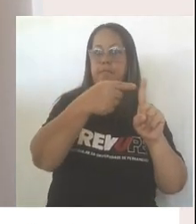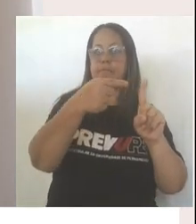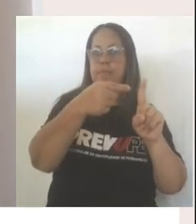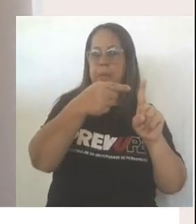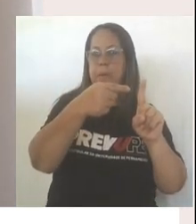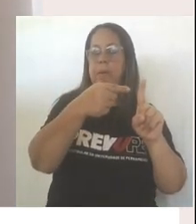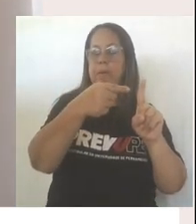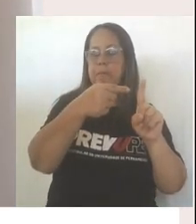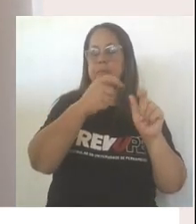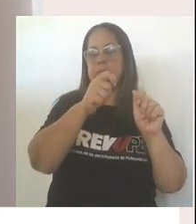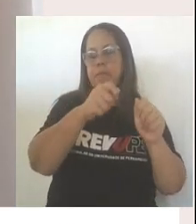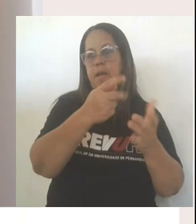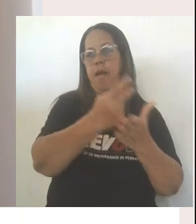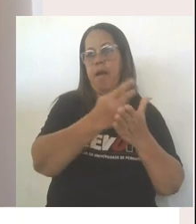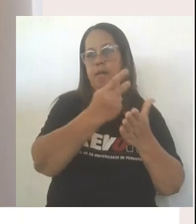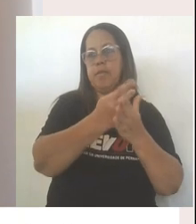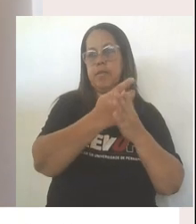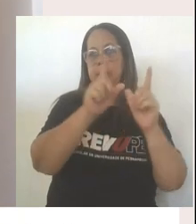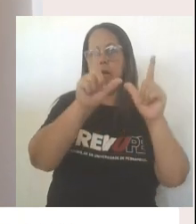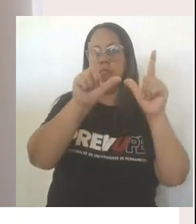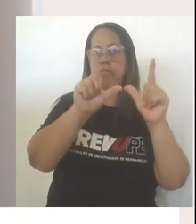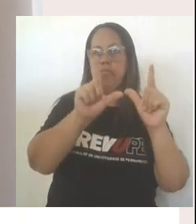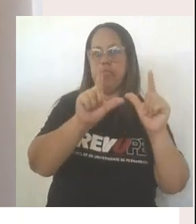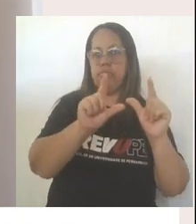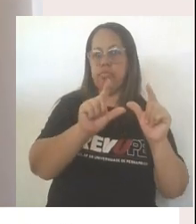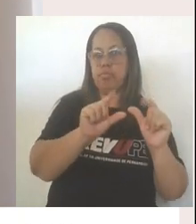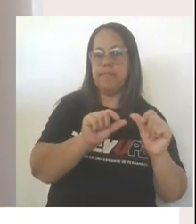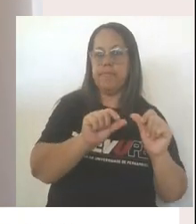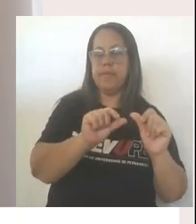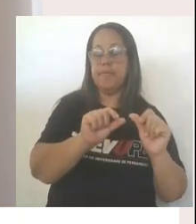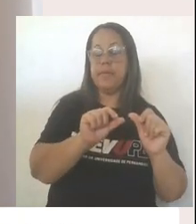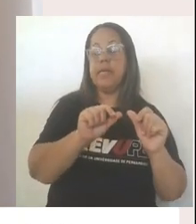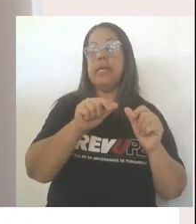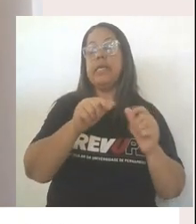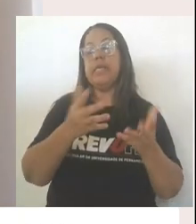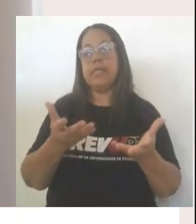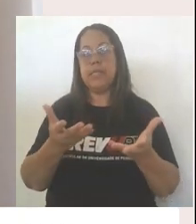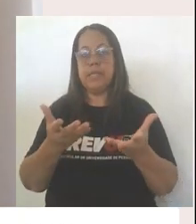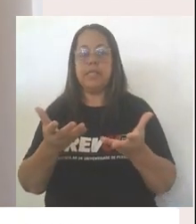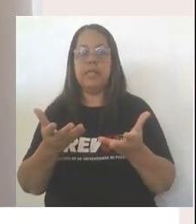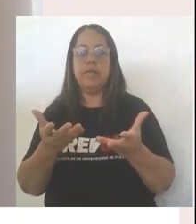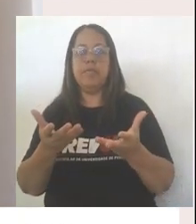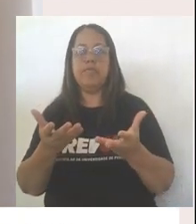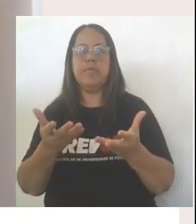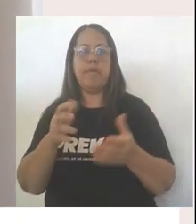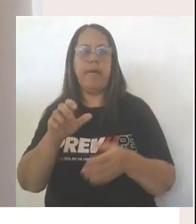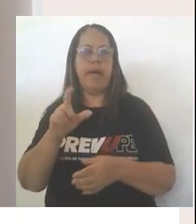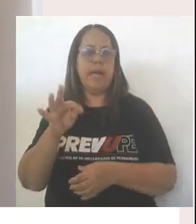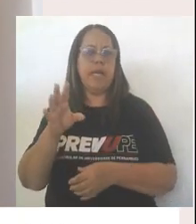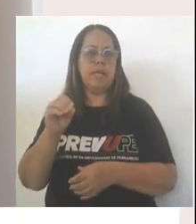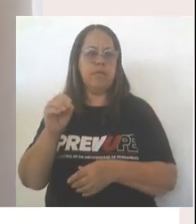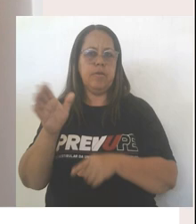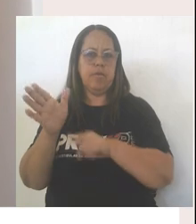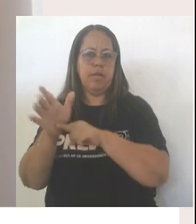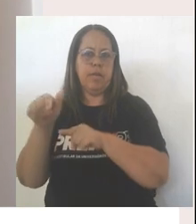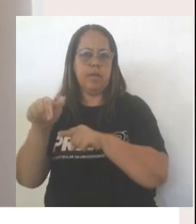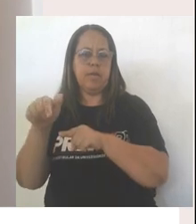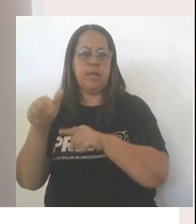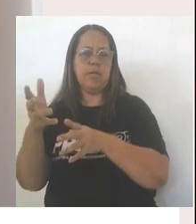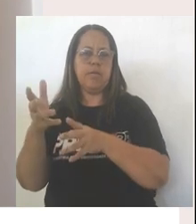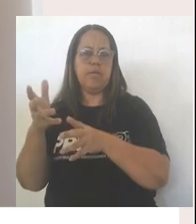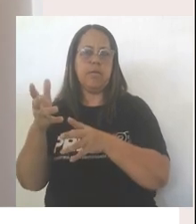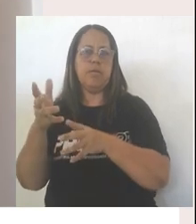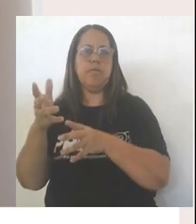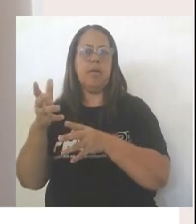da célula, onde ocorre a redução, nesse local, elétrons provenientes do ânodo são consumidos